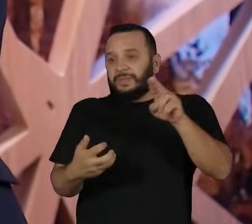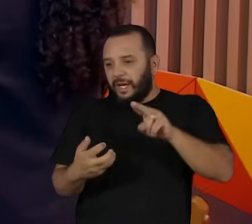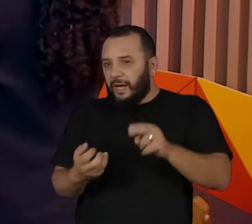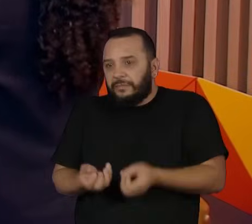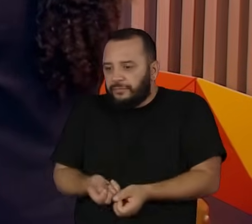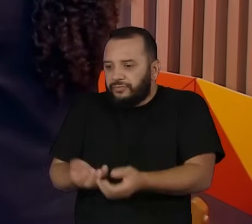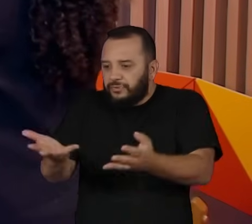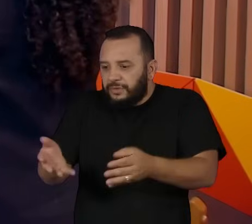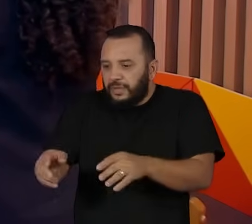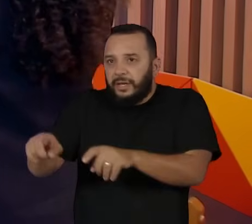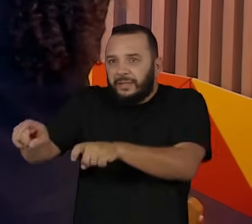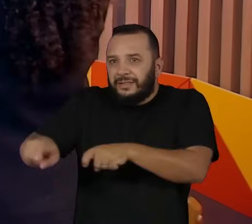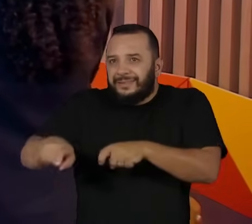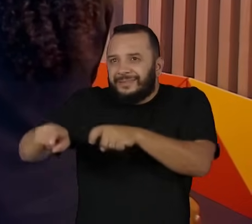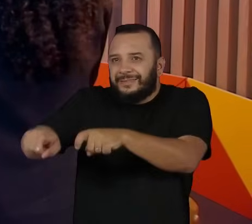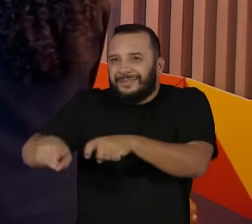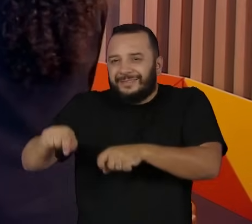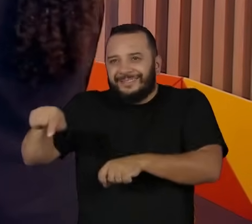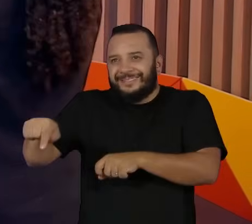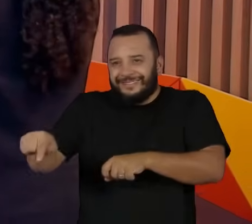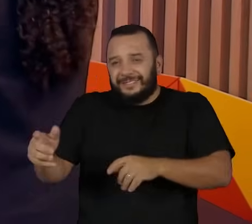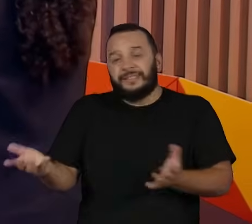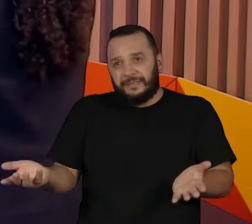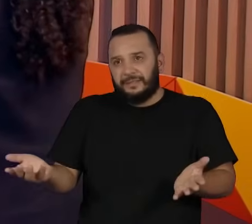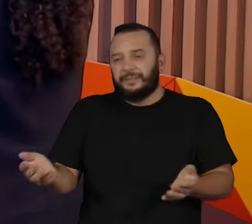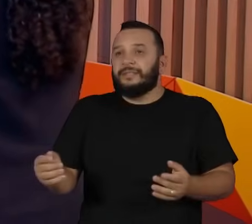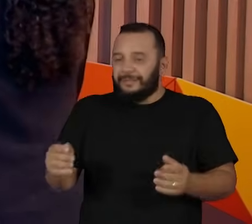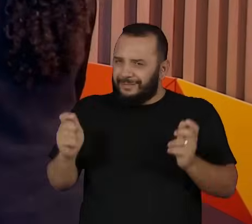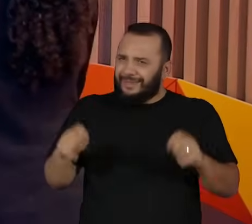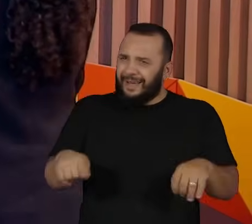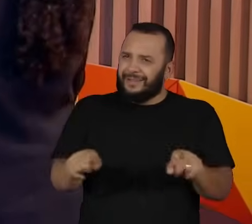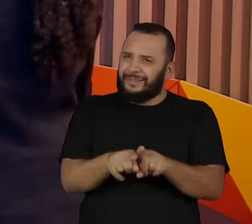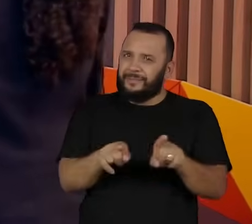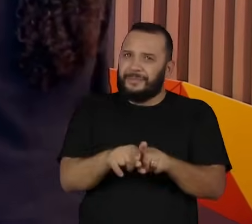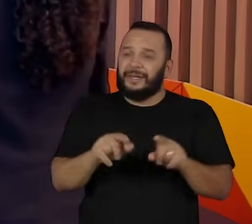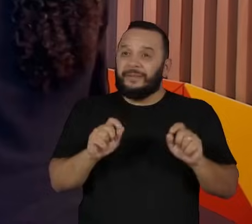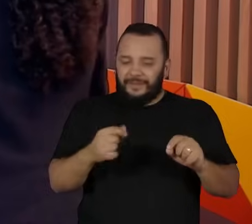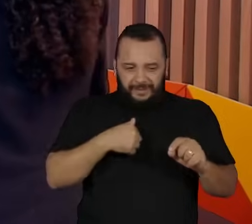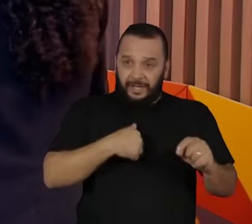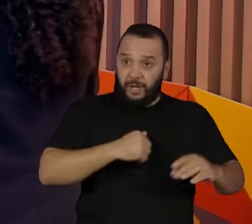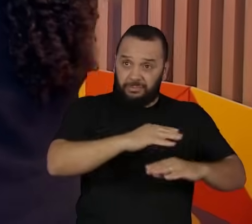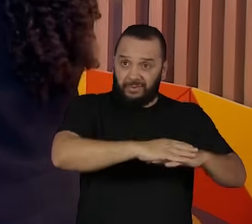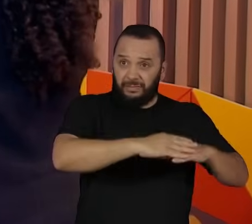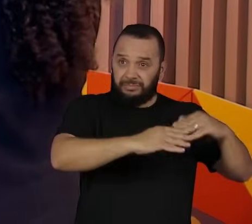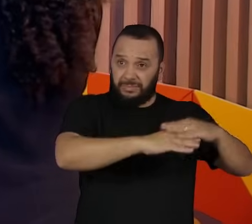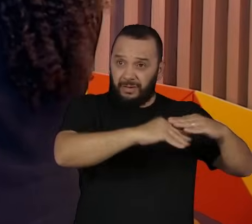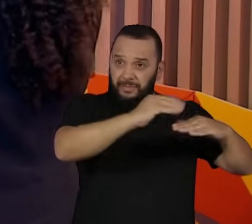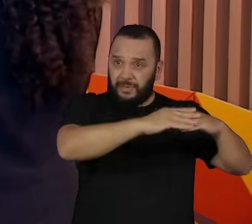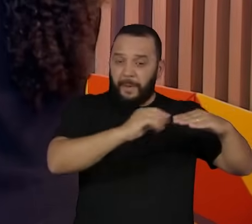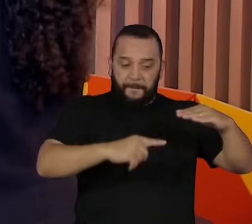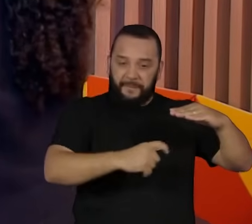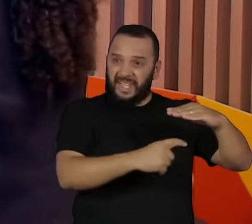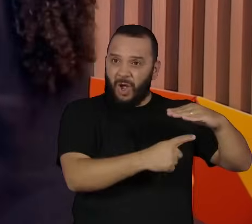etc., e a gente tem várias alternativas hoje, como minhocários. E nas empresas que eu trabalhei, a gente utilizou composteiras